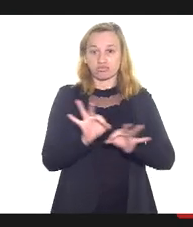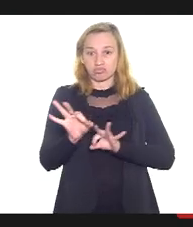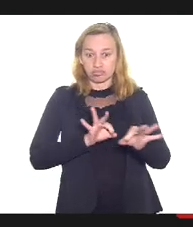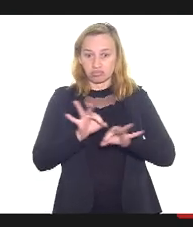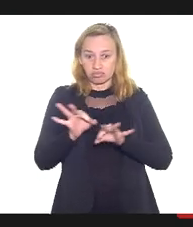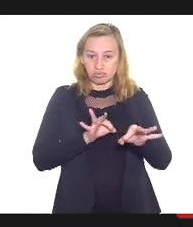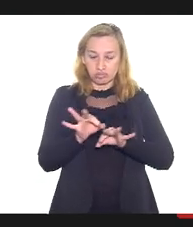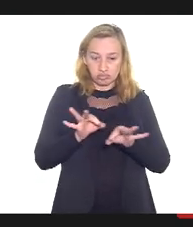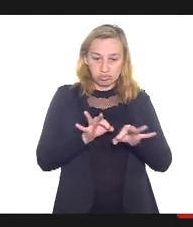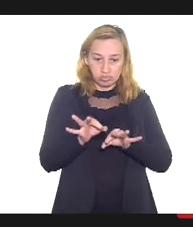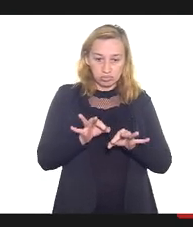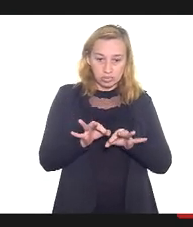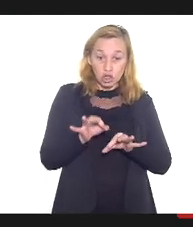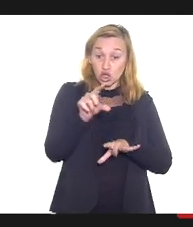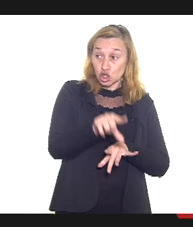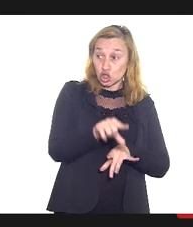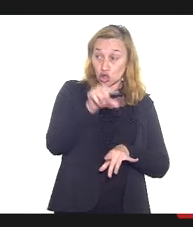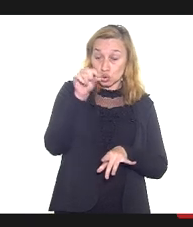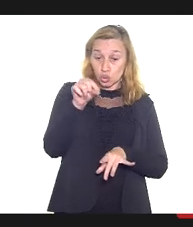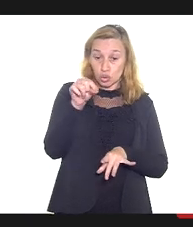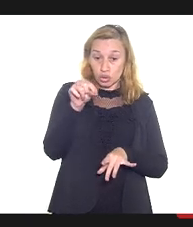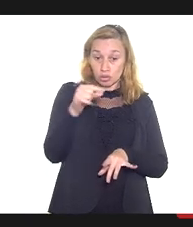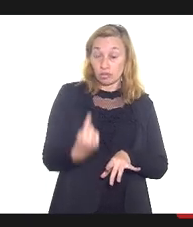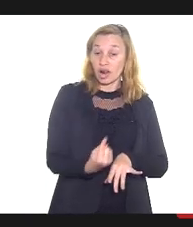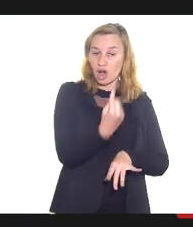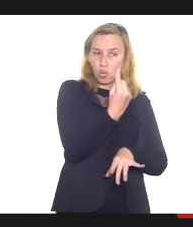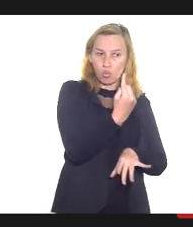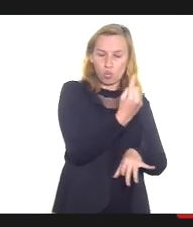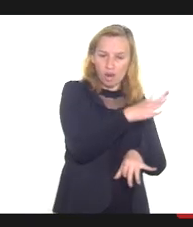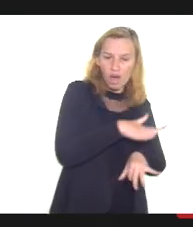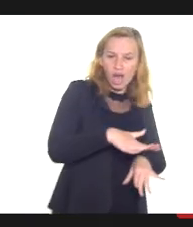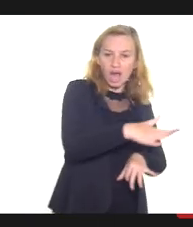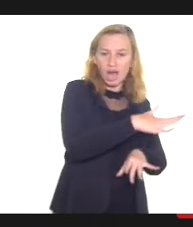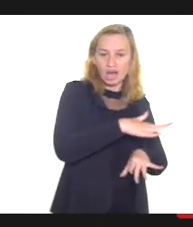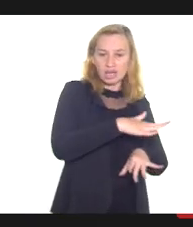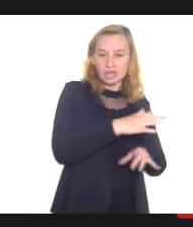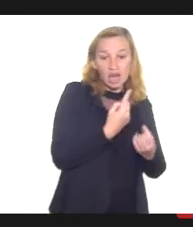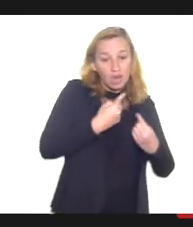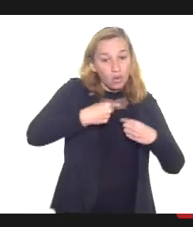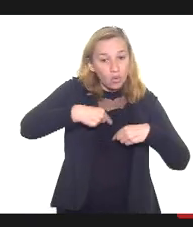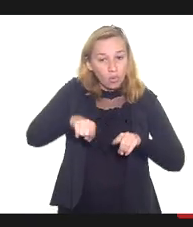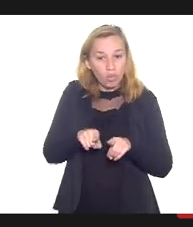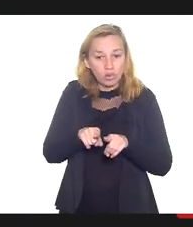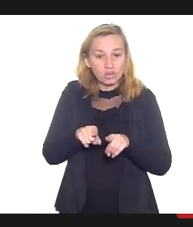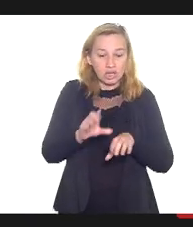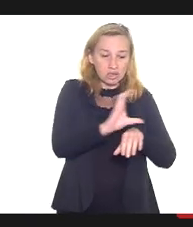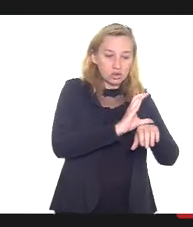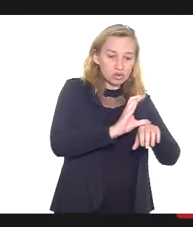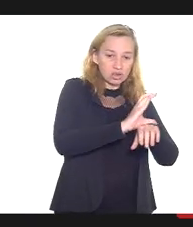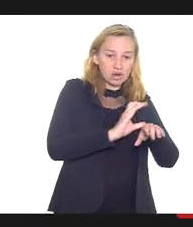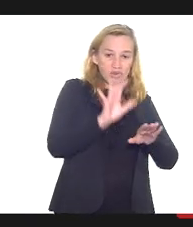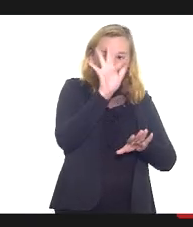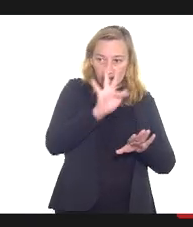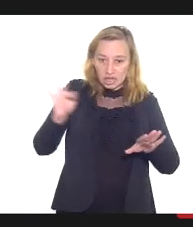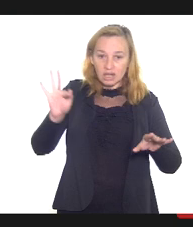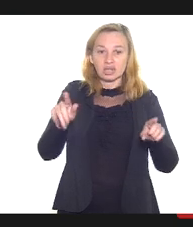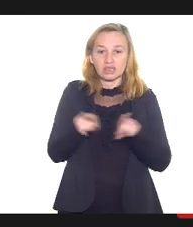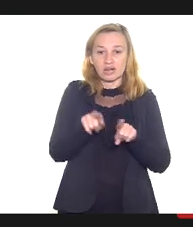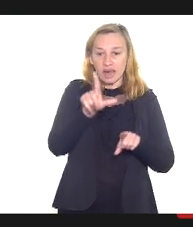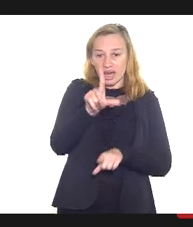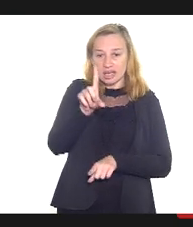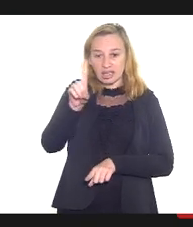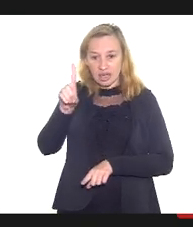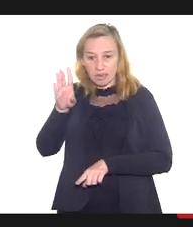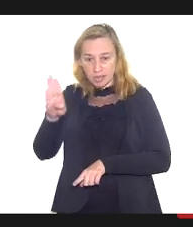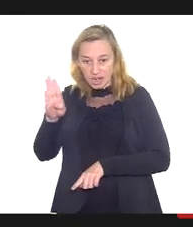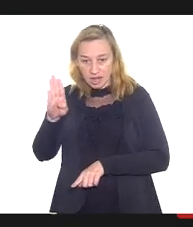com ênfase de escolha para uma ou outra área, ela contraria tanto a Constituição Federal como a LDB,